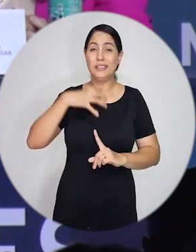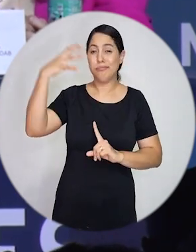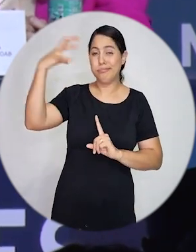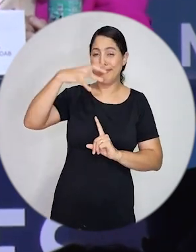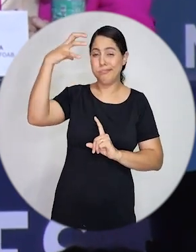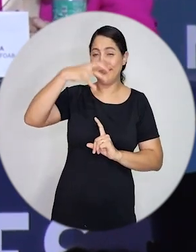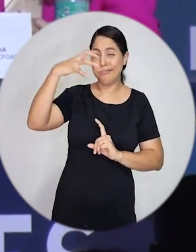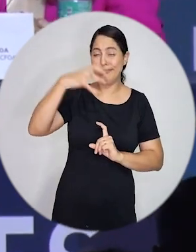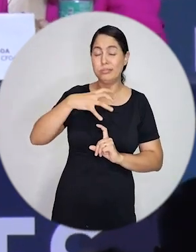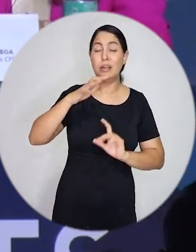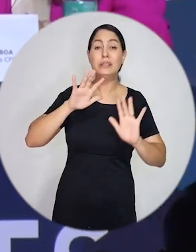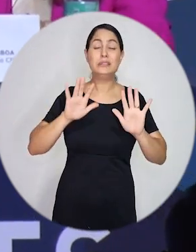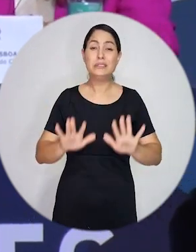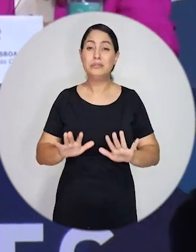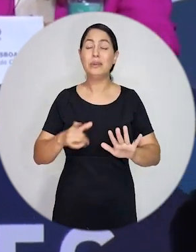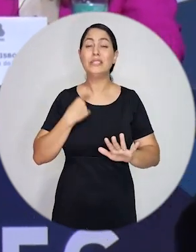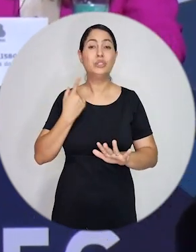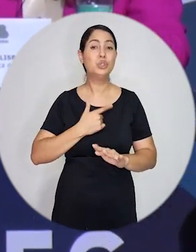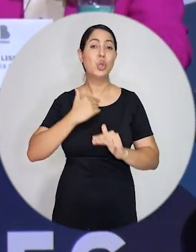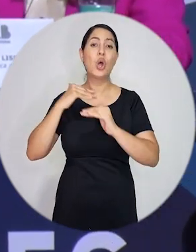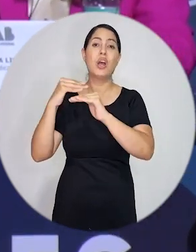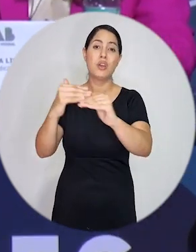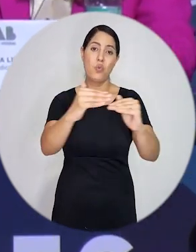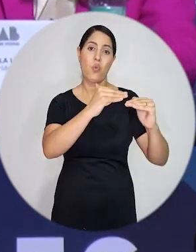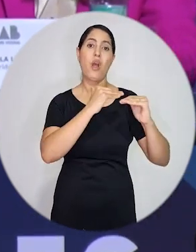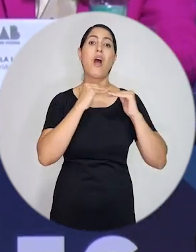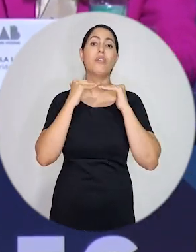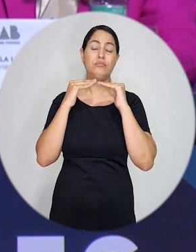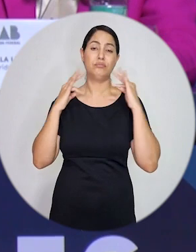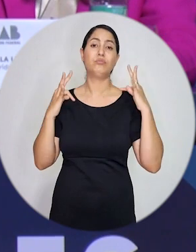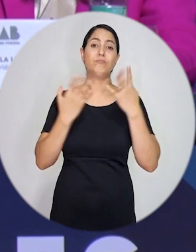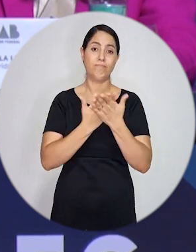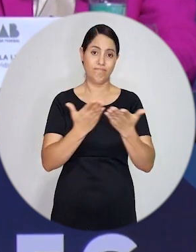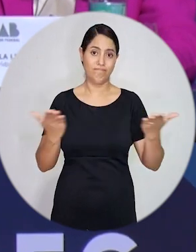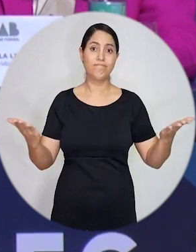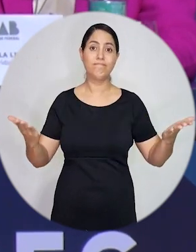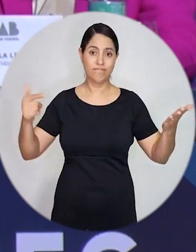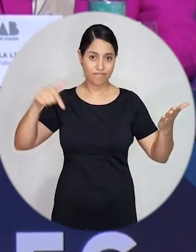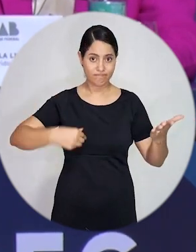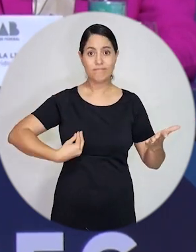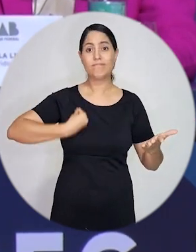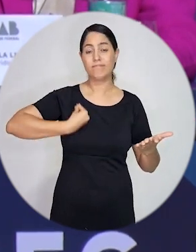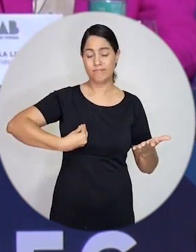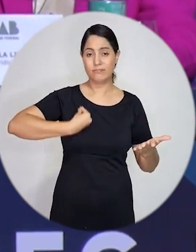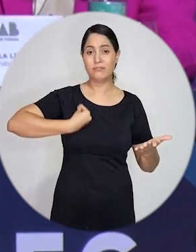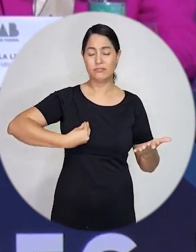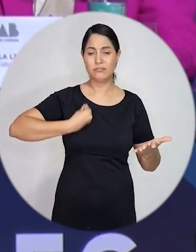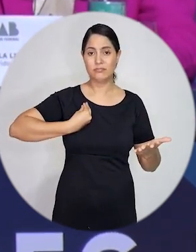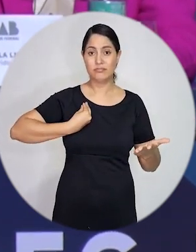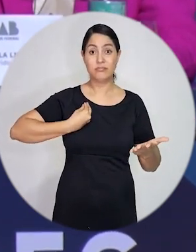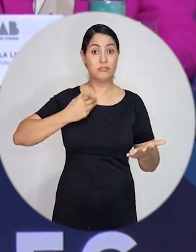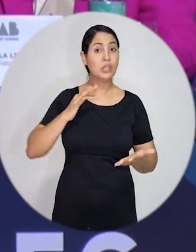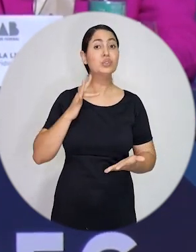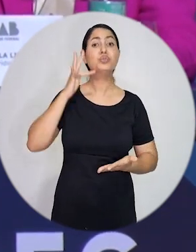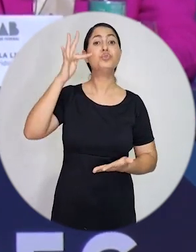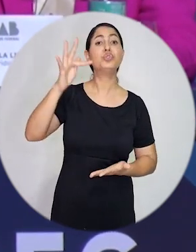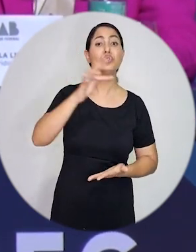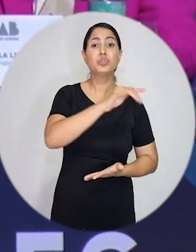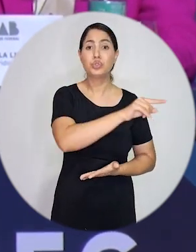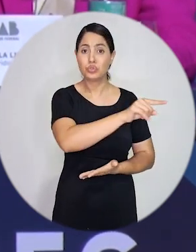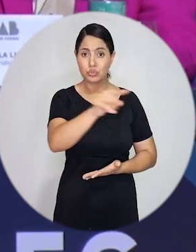gente sente as pressões das cobranças, somos todos iguais. Hoje somos nós que estamos